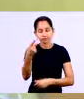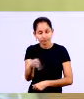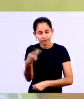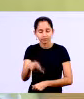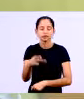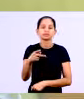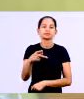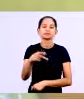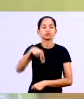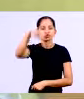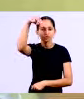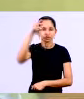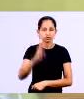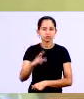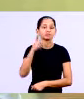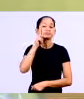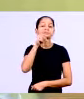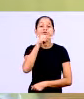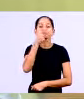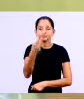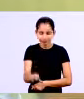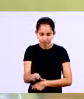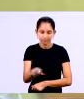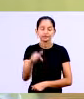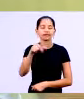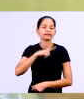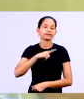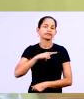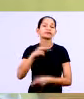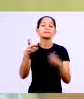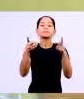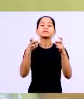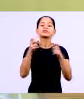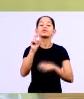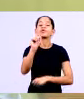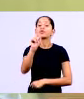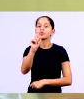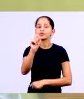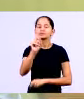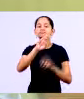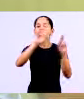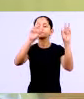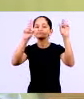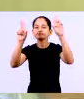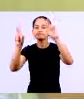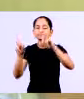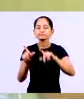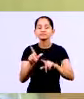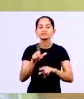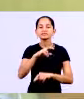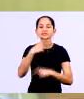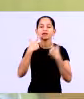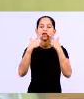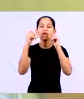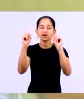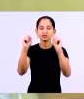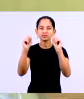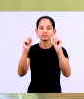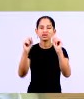Zona Norte, mesmo aqui de Porto Velho, ela observou que as diferenças na língua elas são mais semânticas